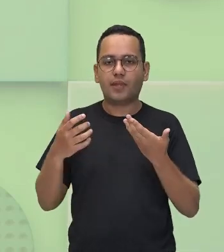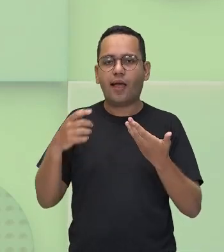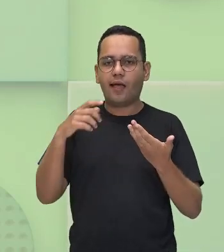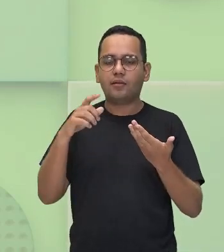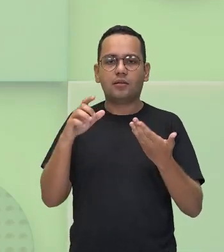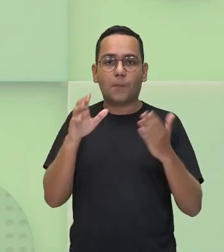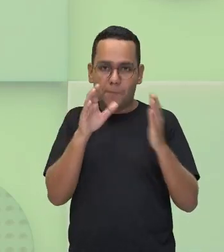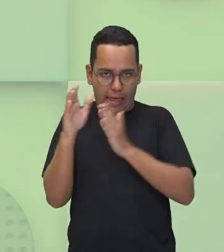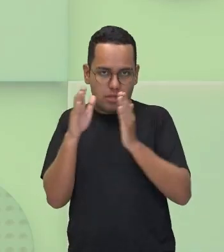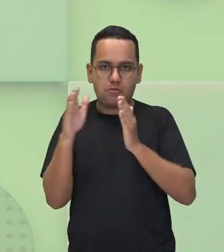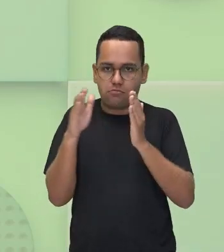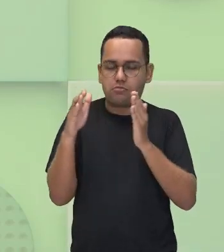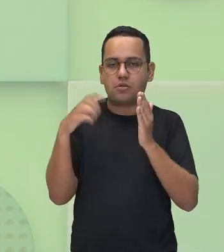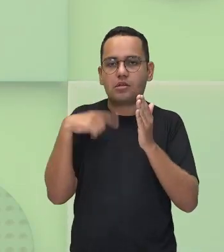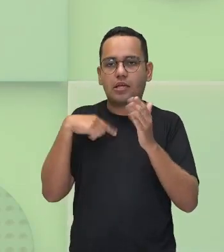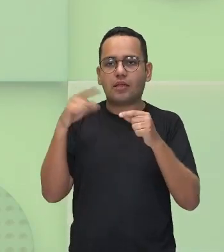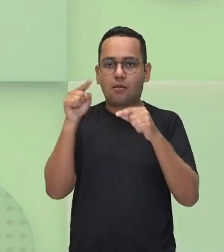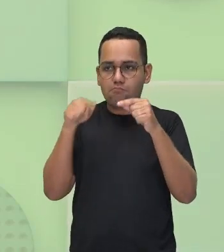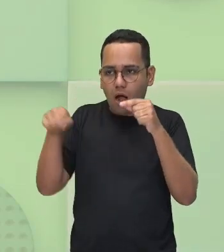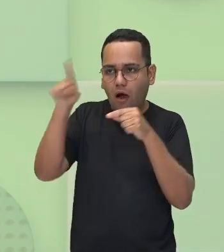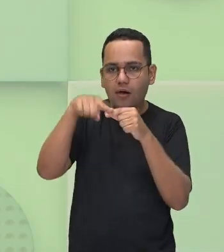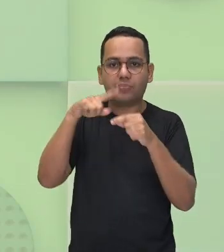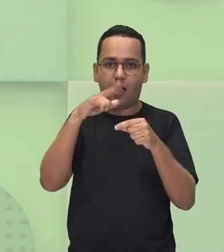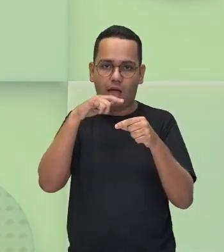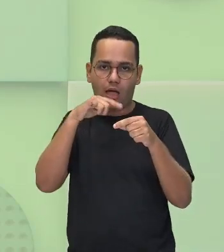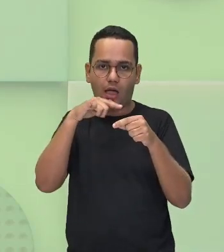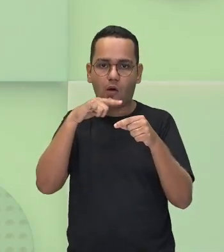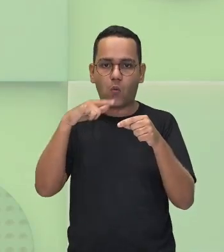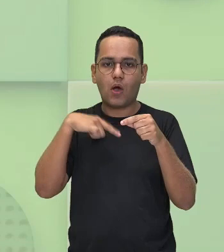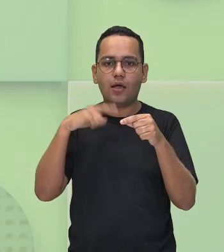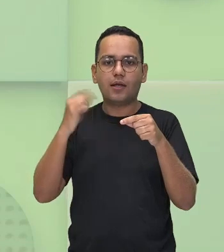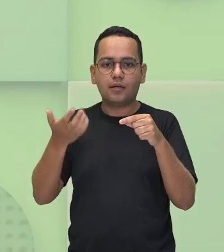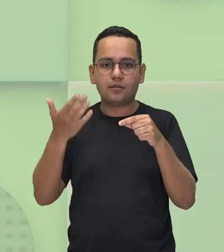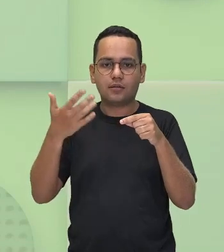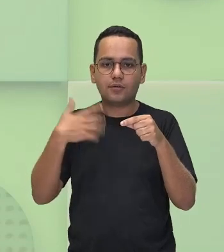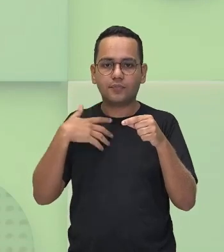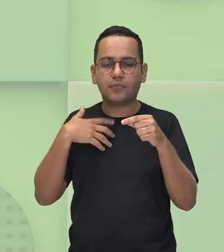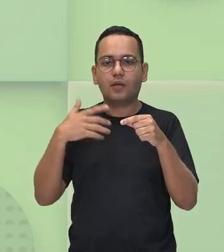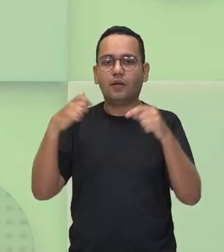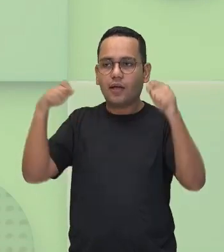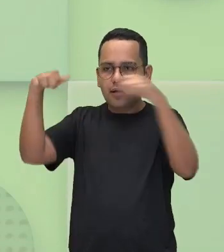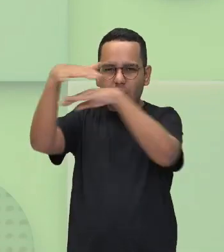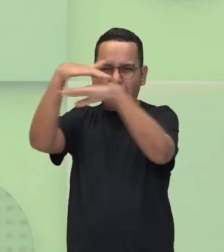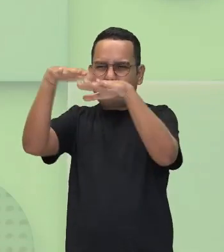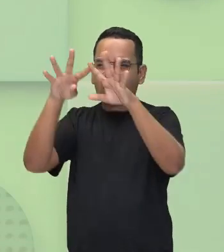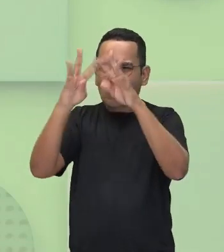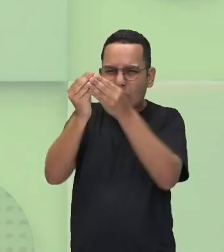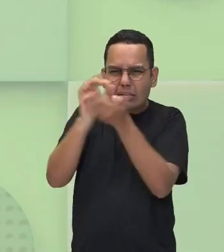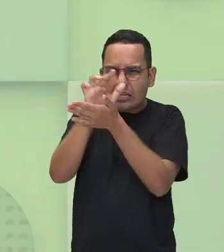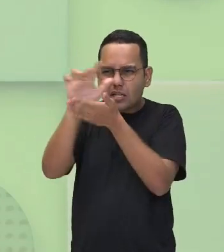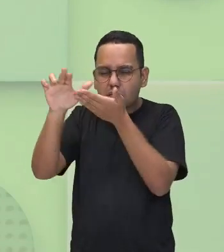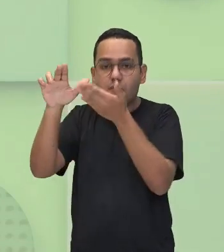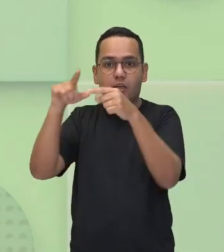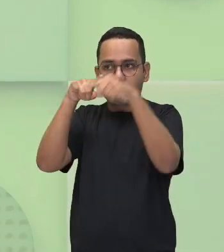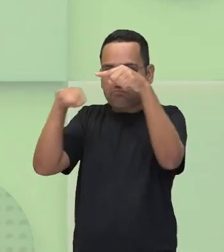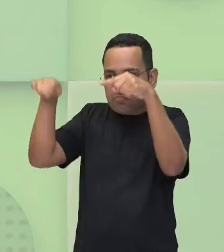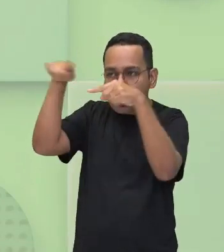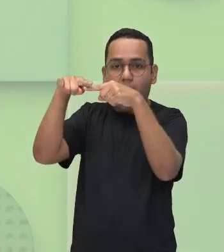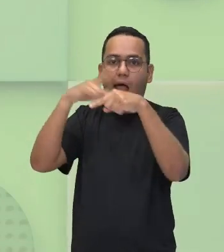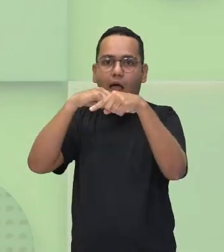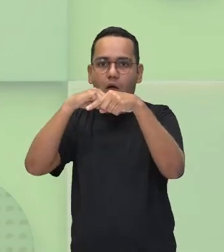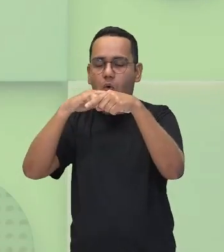no caso, com a chuva, ela vinha lavando a atmosfera e todas essas